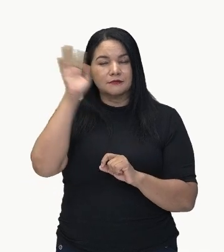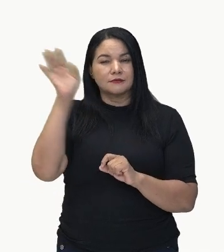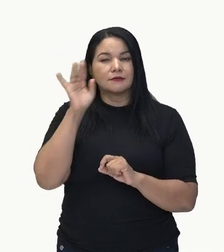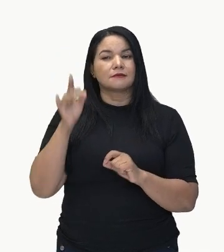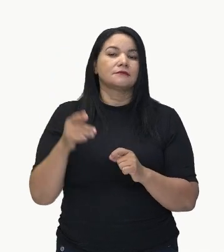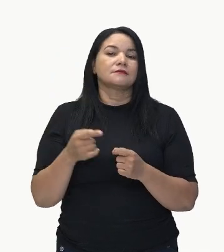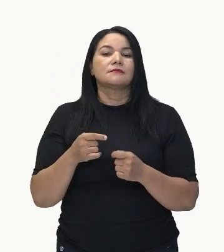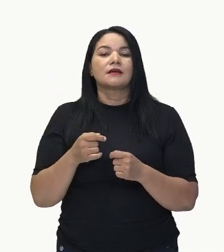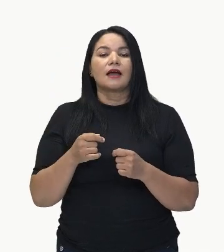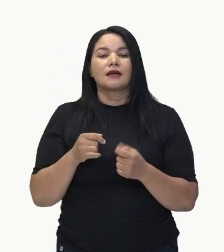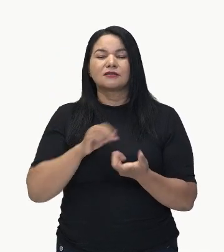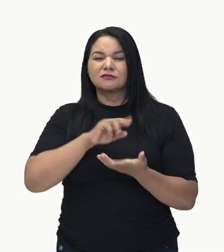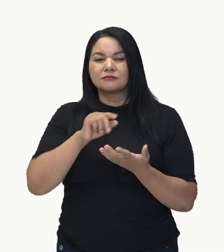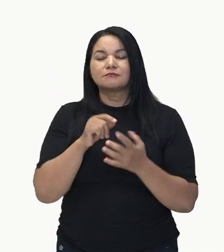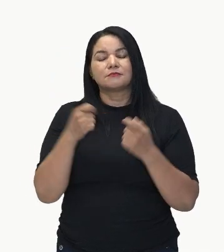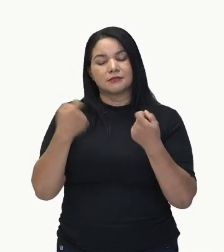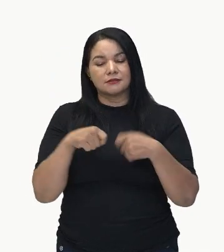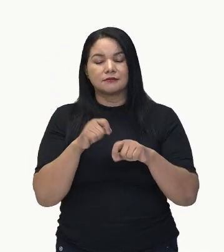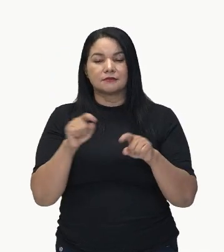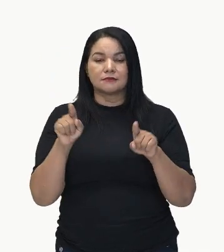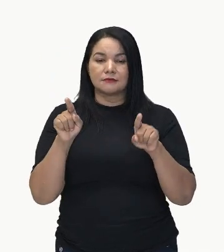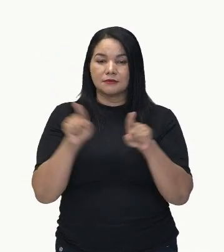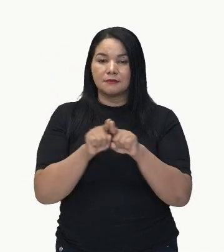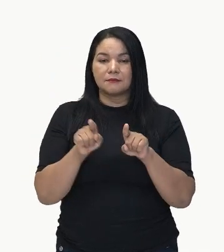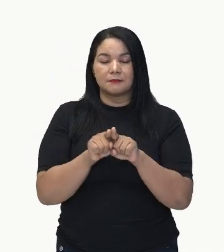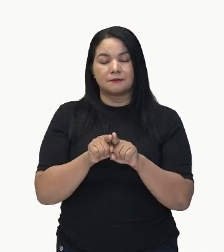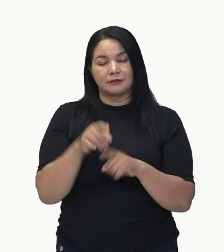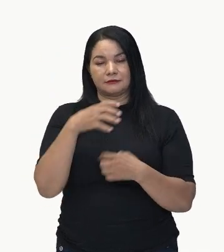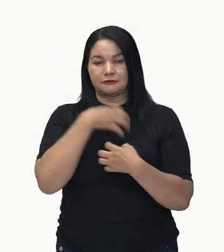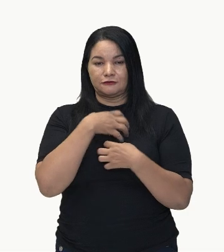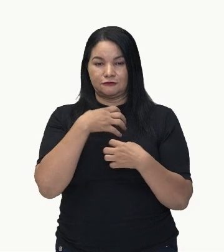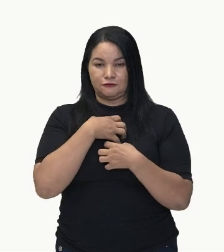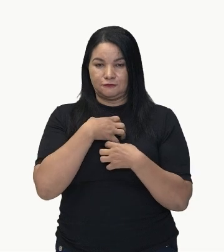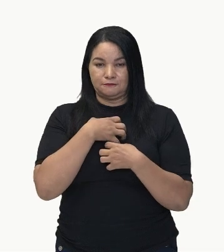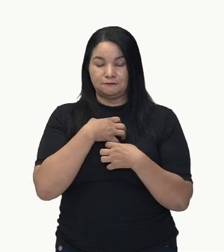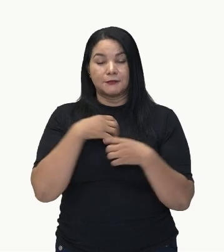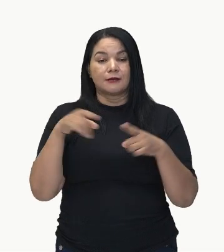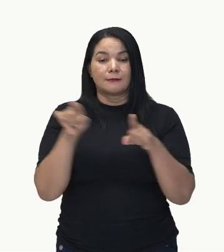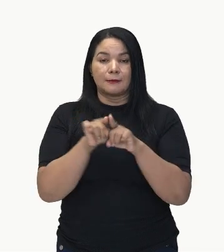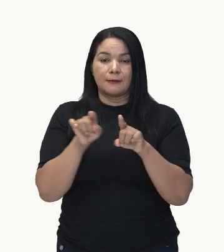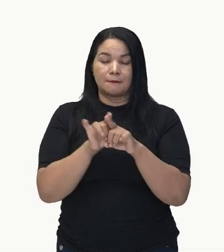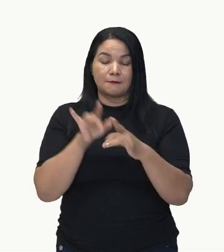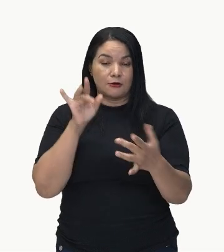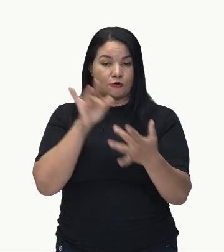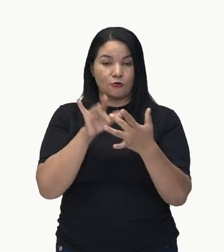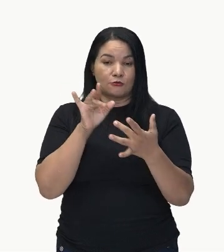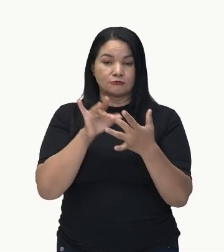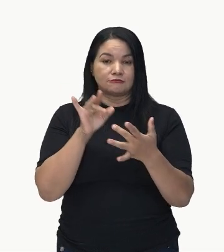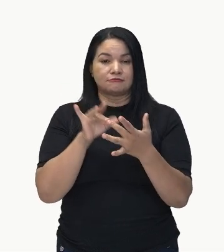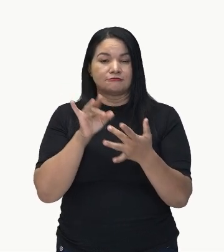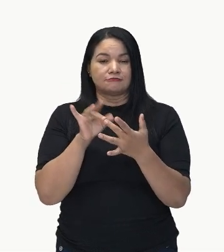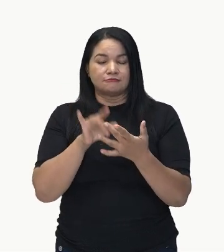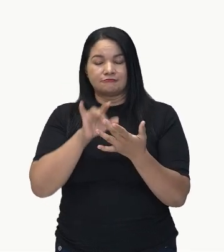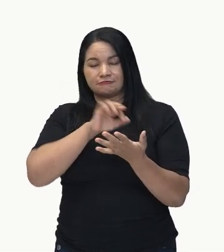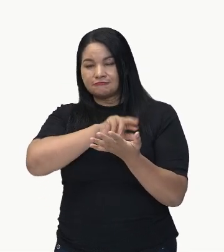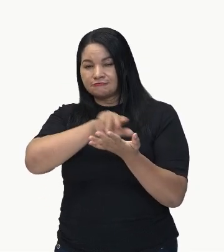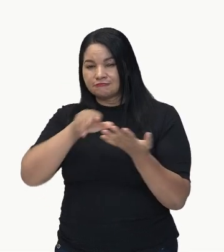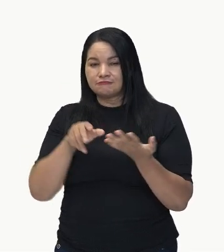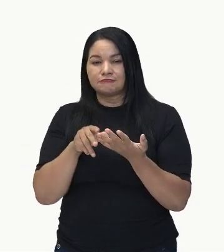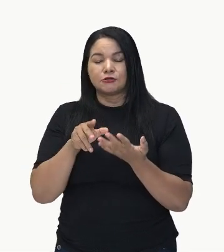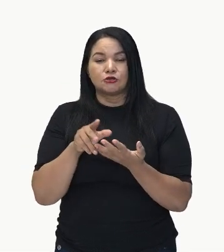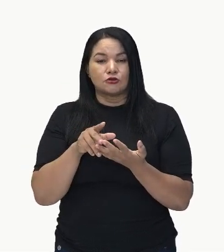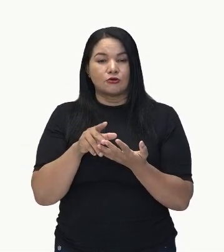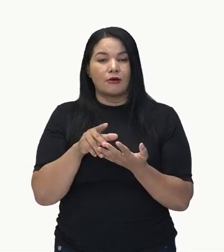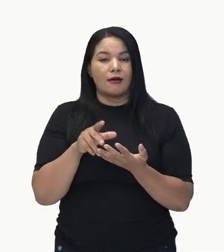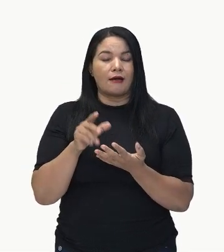precisa sentir, né? Ter contato com as coisas através aí dos seus órgãos do sentido. Então, ouvir,